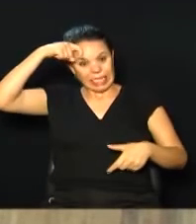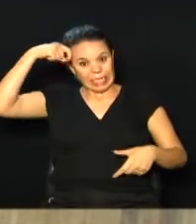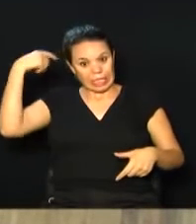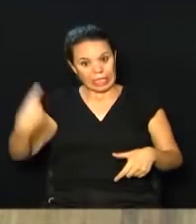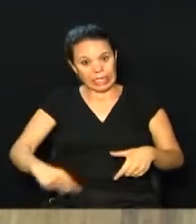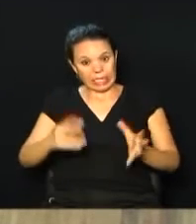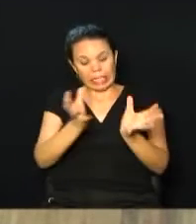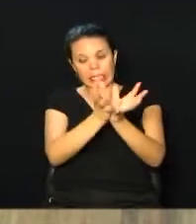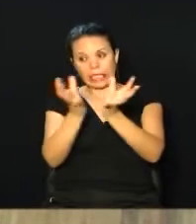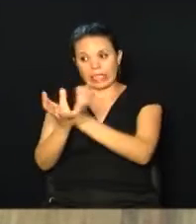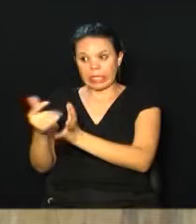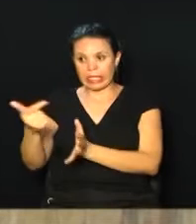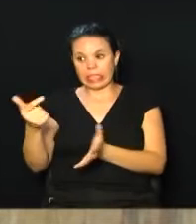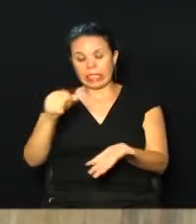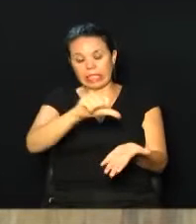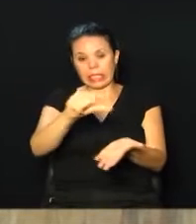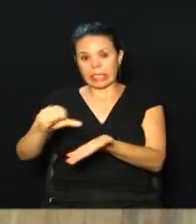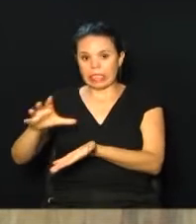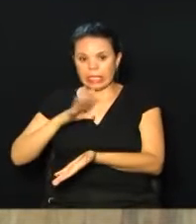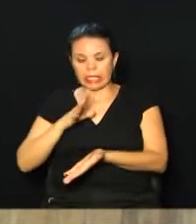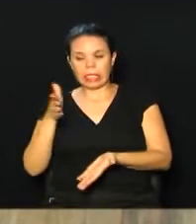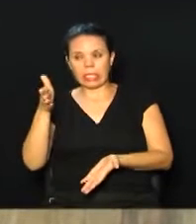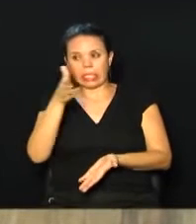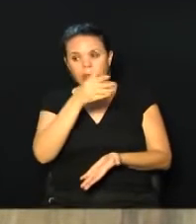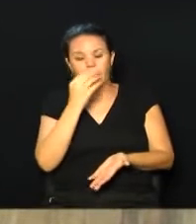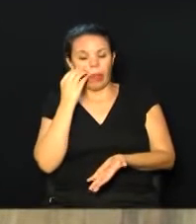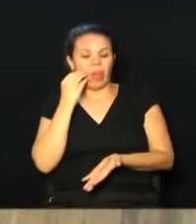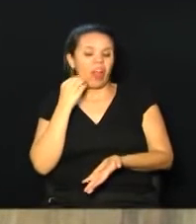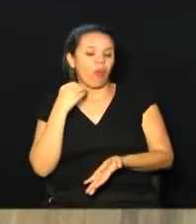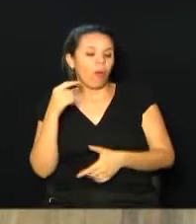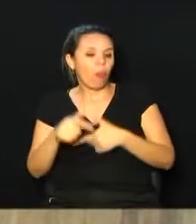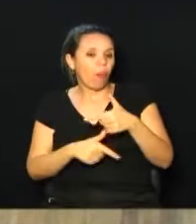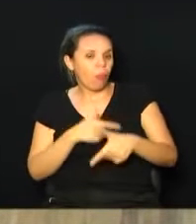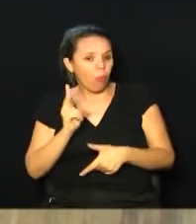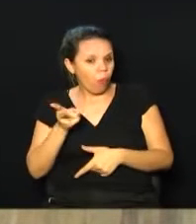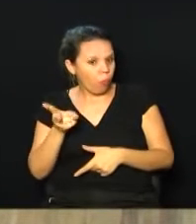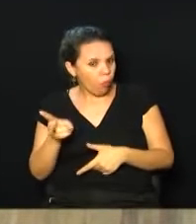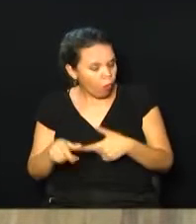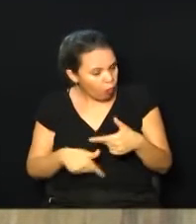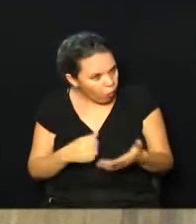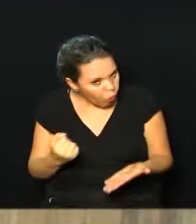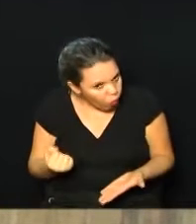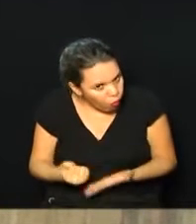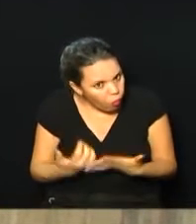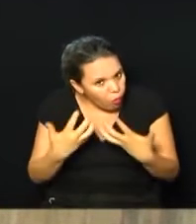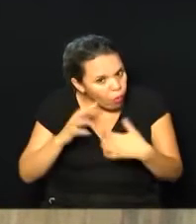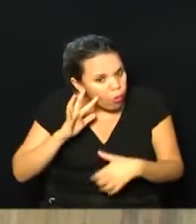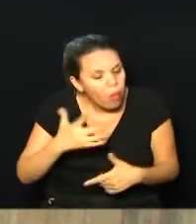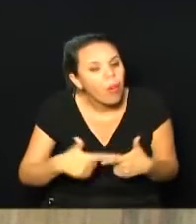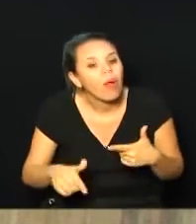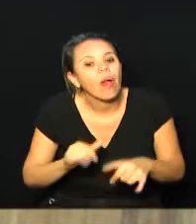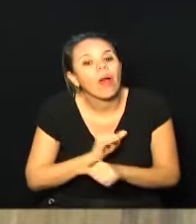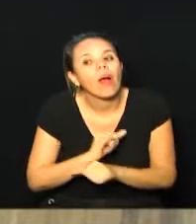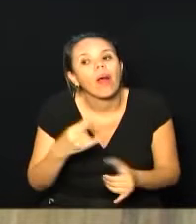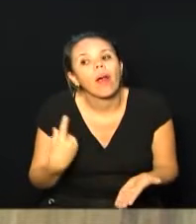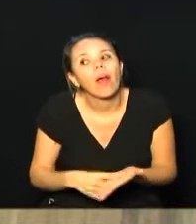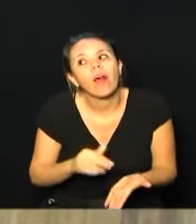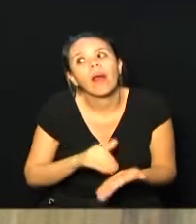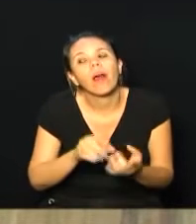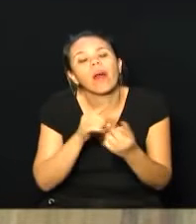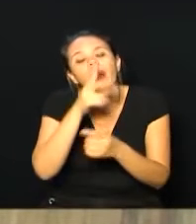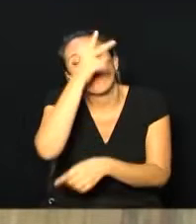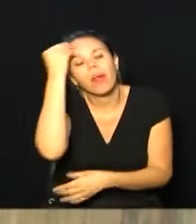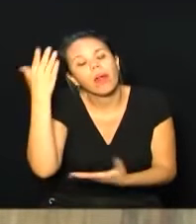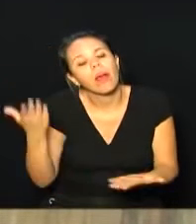equipes em 22 lugares aqui da nossa cidade, e que a gente continue contando com a Secretaria de Serviços